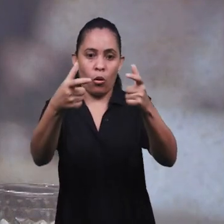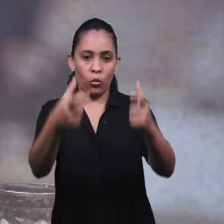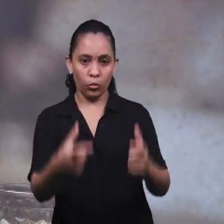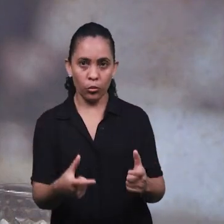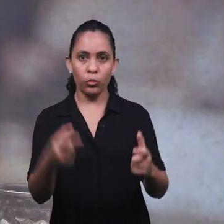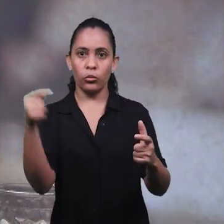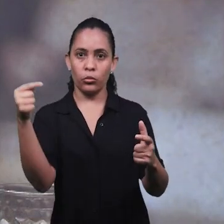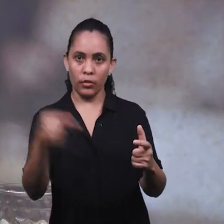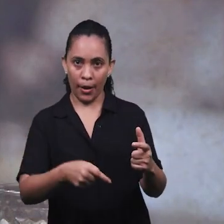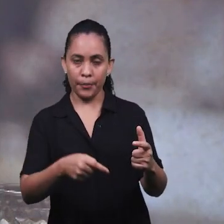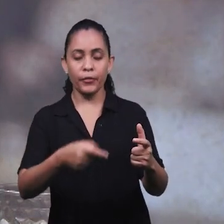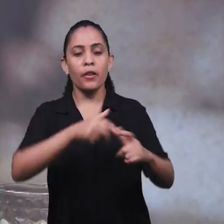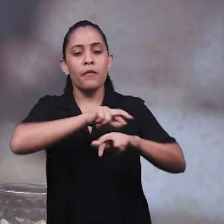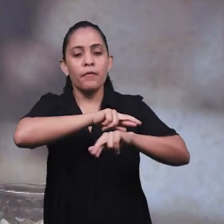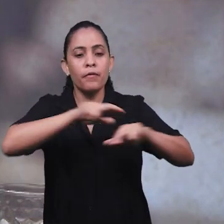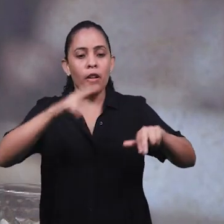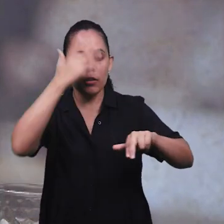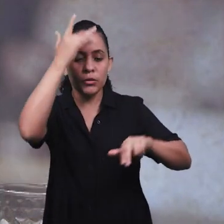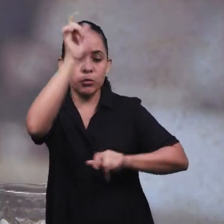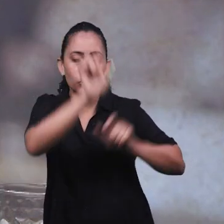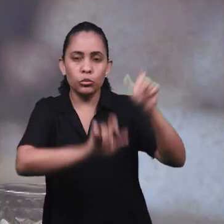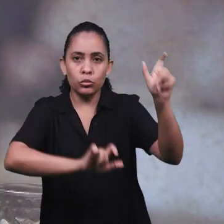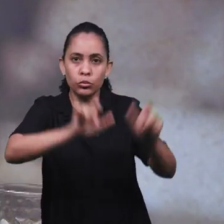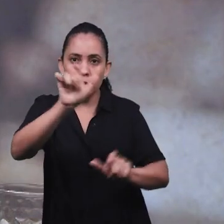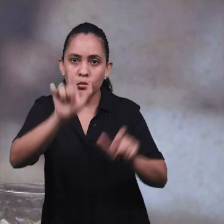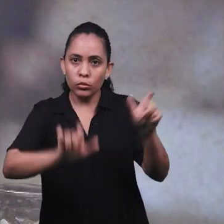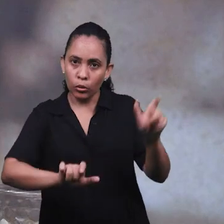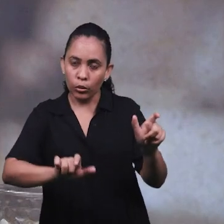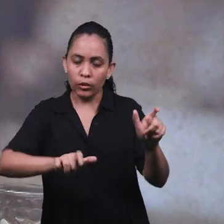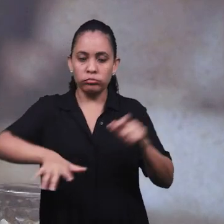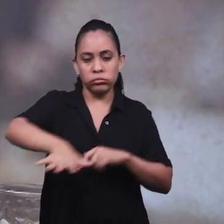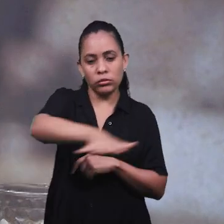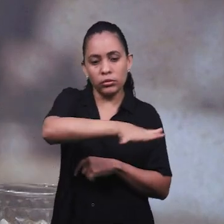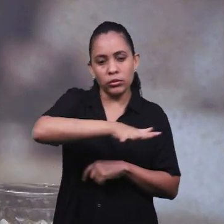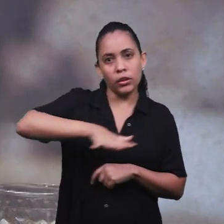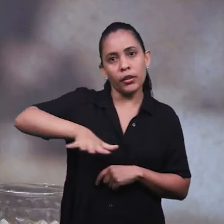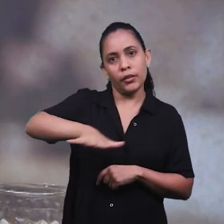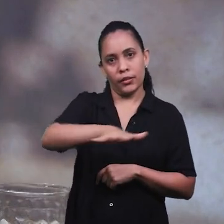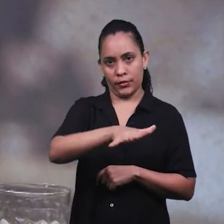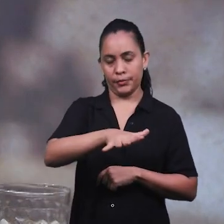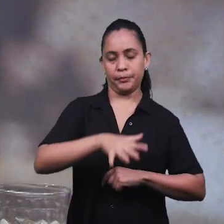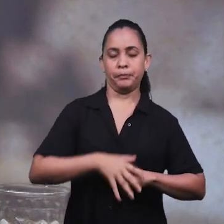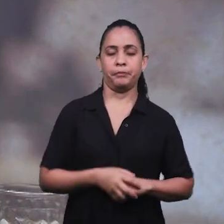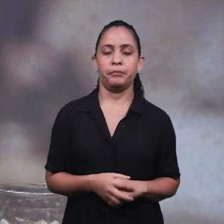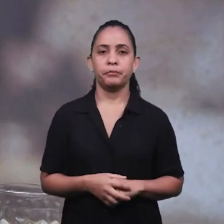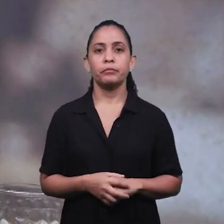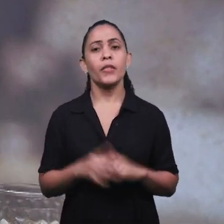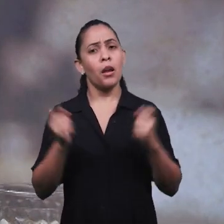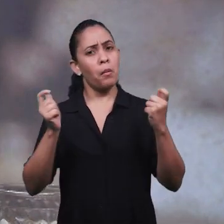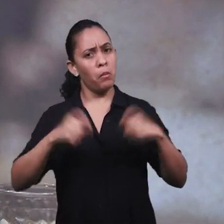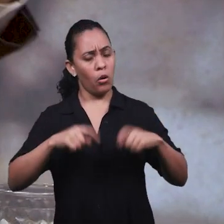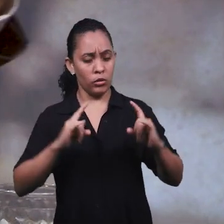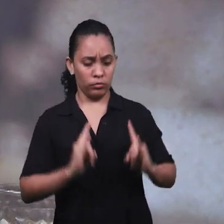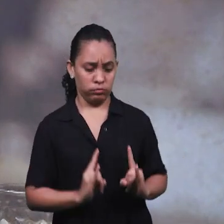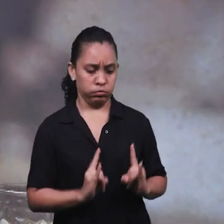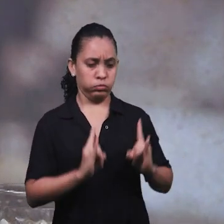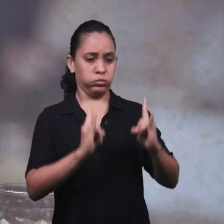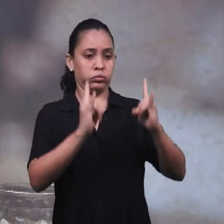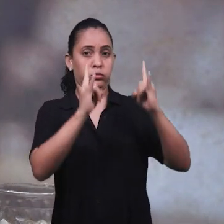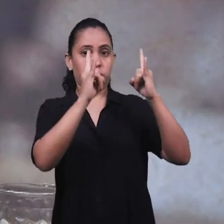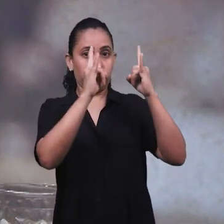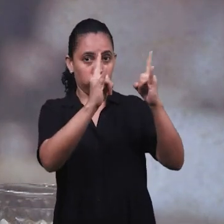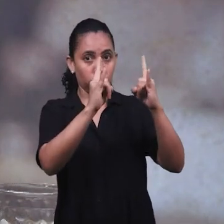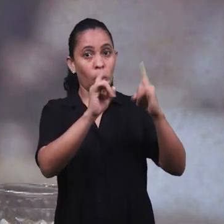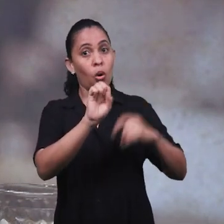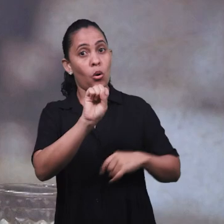tem diferentes pessoas convivendo em um mesmo espaço, convivendo em um mesmo edifício. Pode ser um edifício de prédios ou um